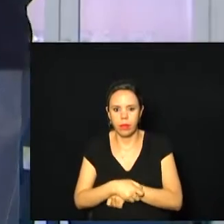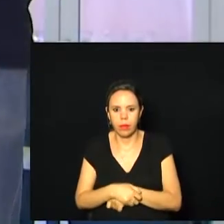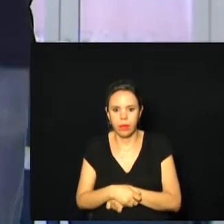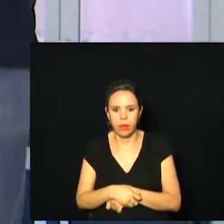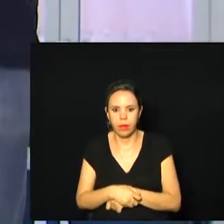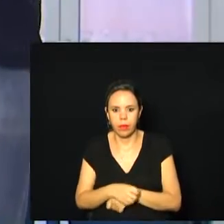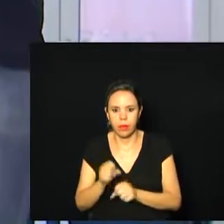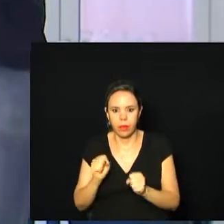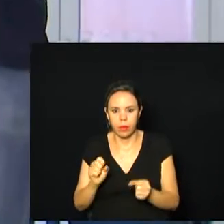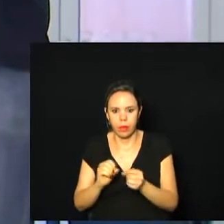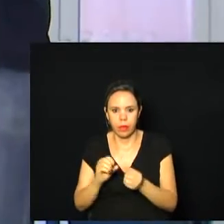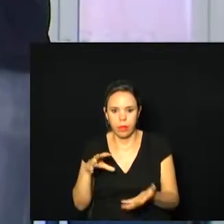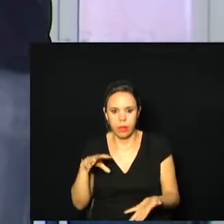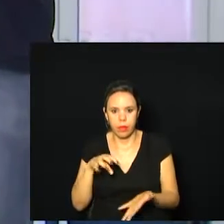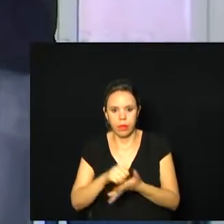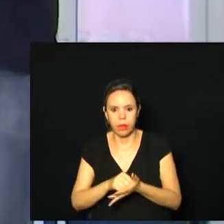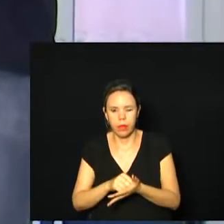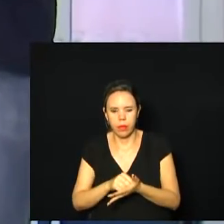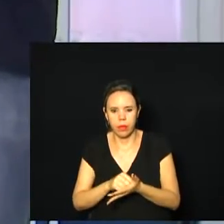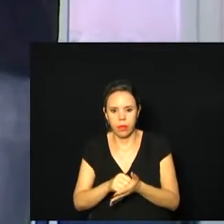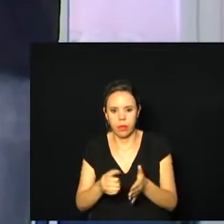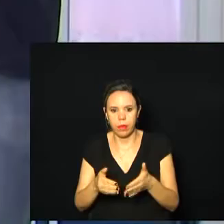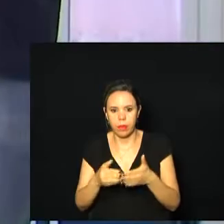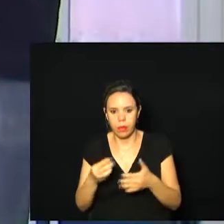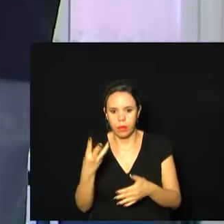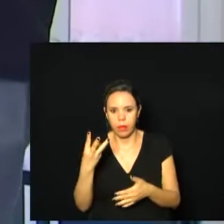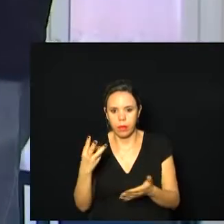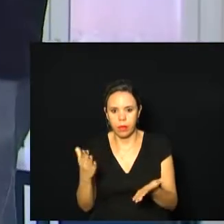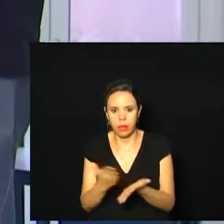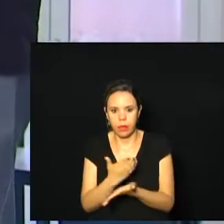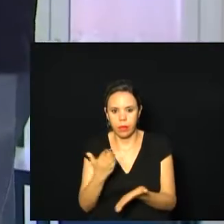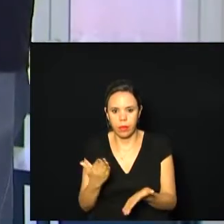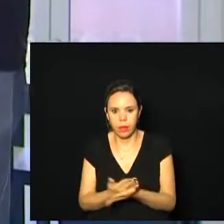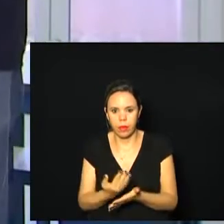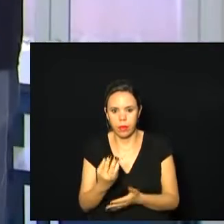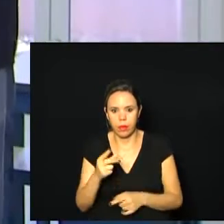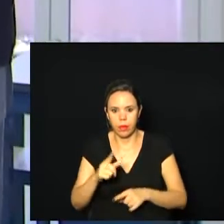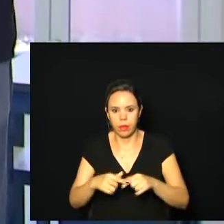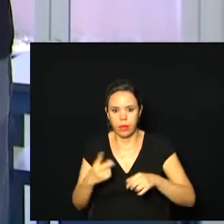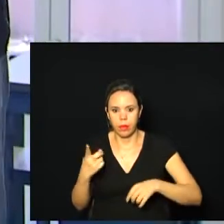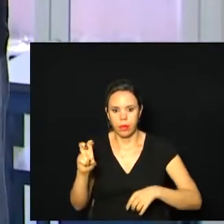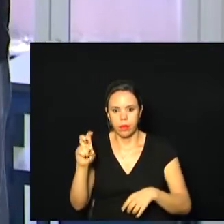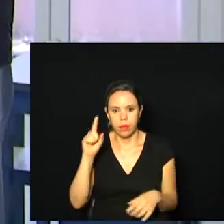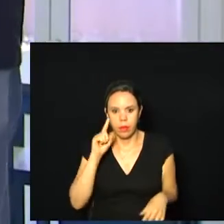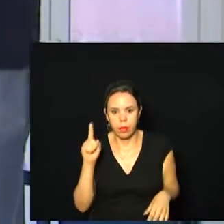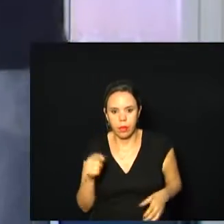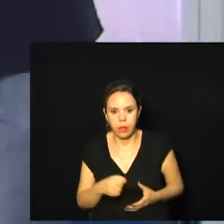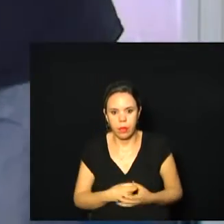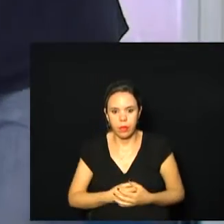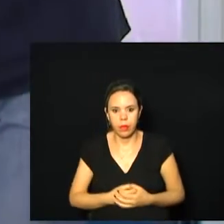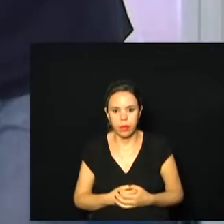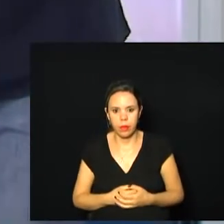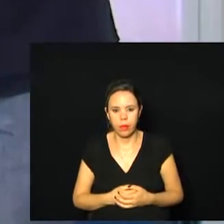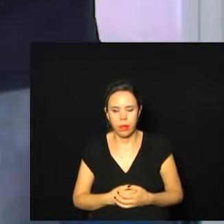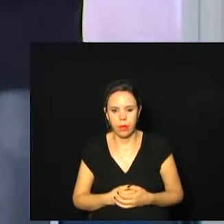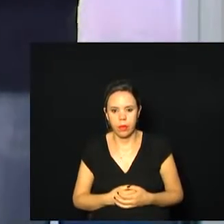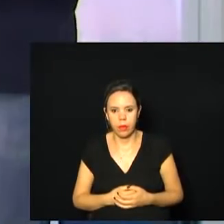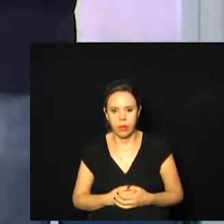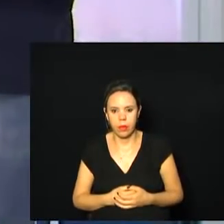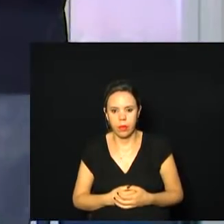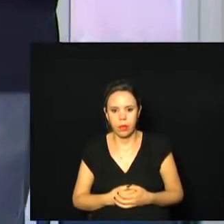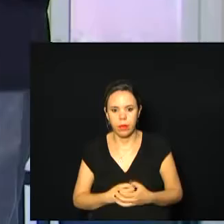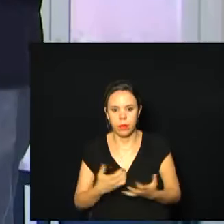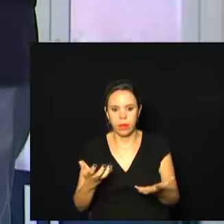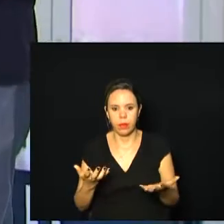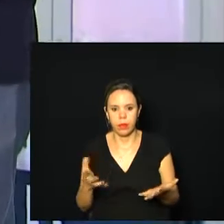Aí você pode fazer o cadastro, emprestar 3 livros ou 3 materiais por 15 dias. Uma outra indicação, para quem